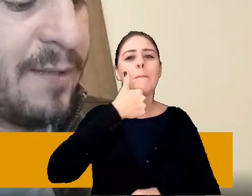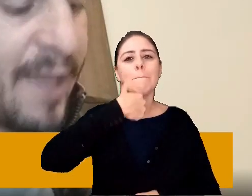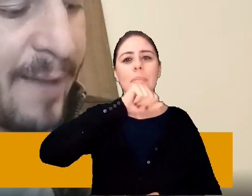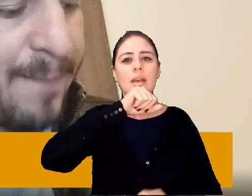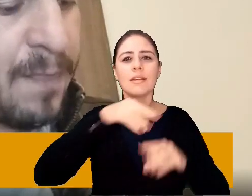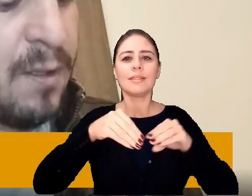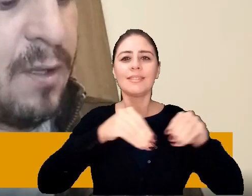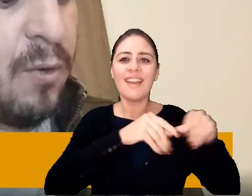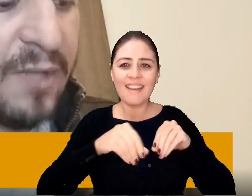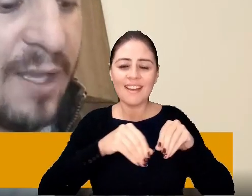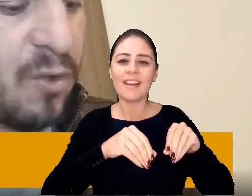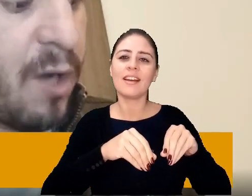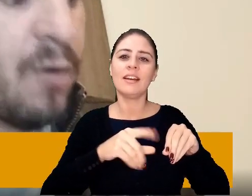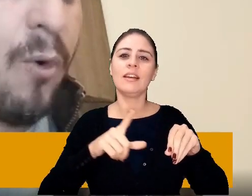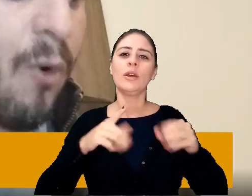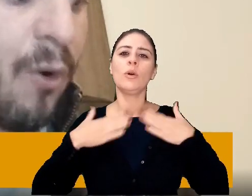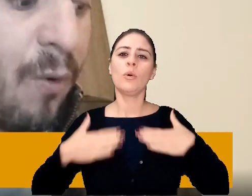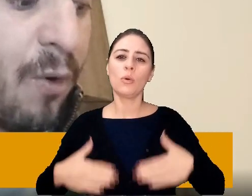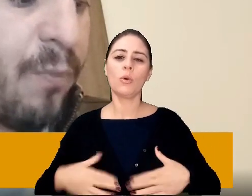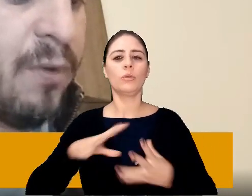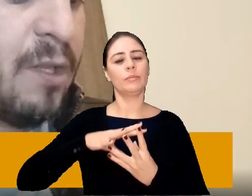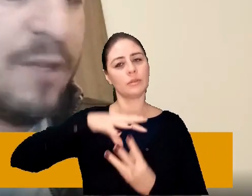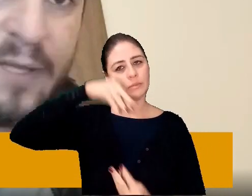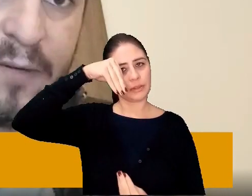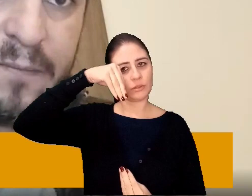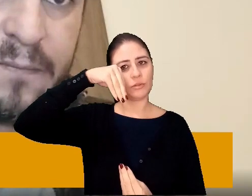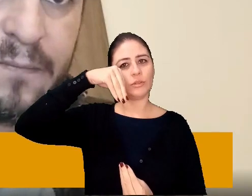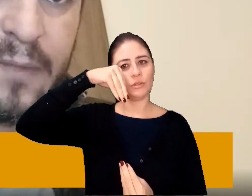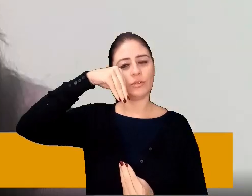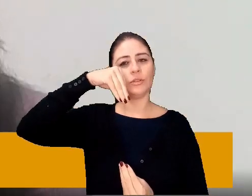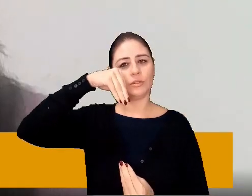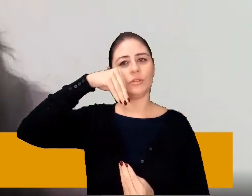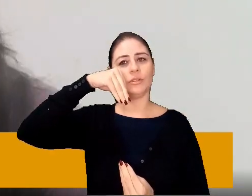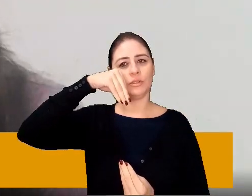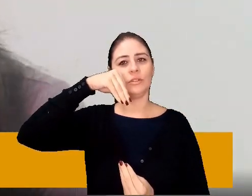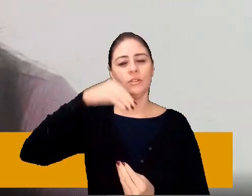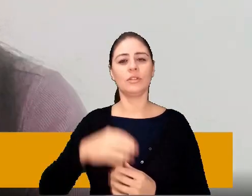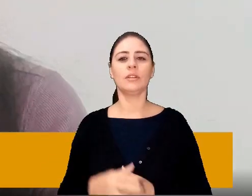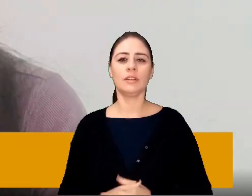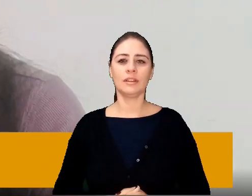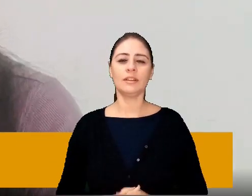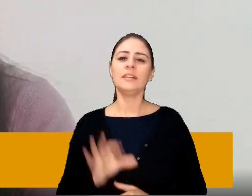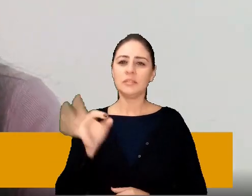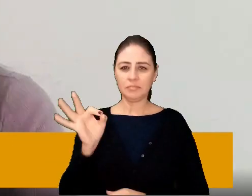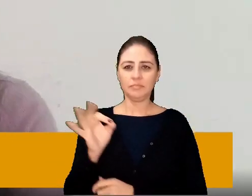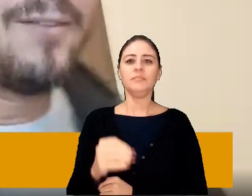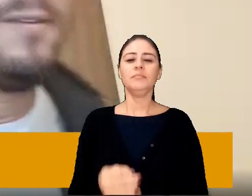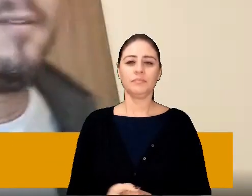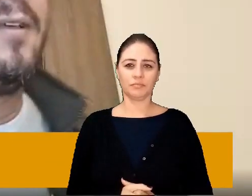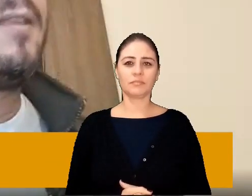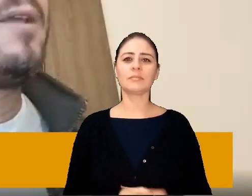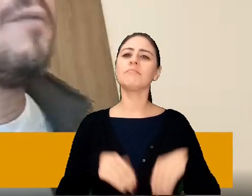mãe, terra, o território, o corpo e o espírito. Território, então, nosso corpo, nosso espírito.